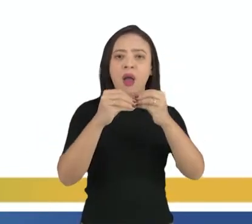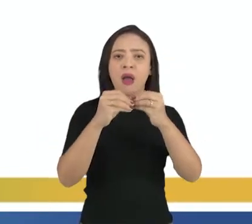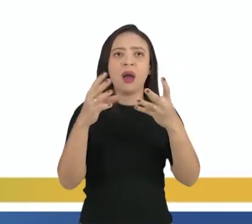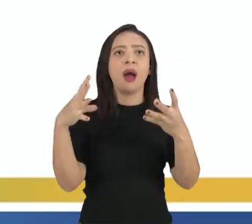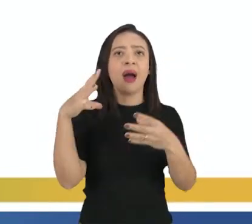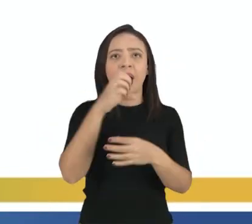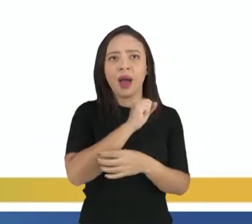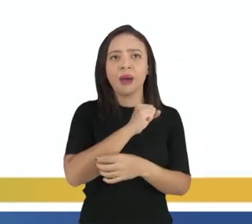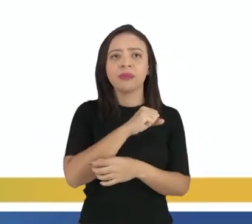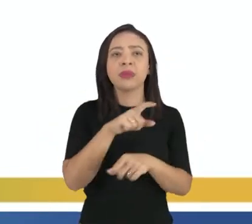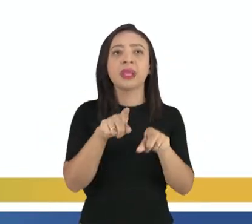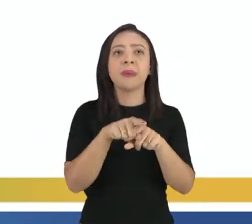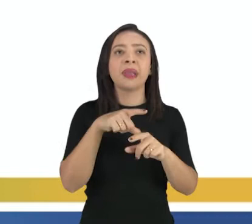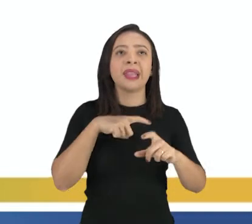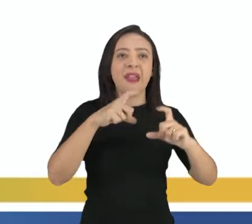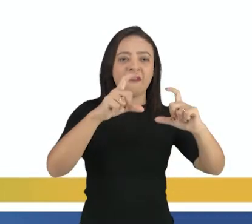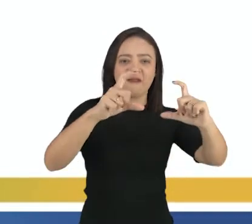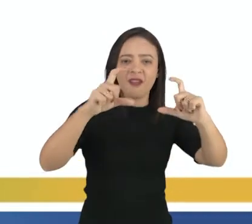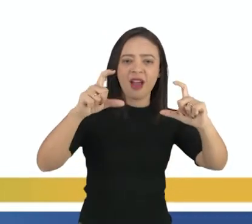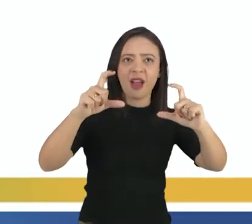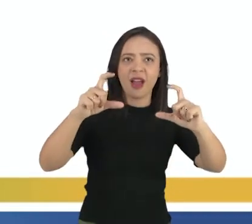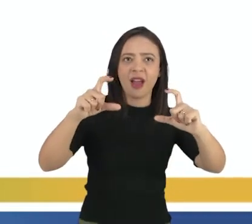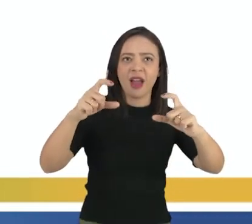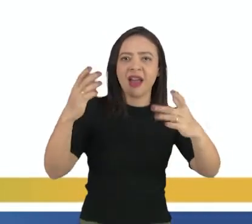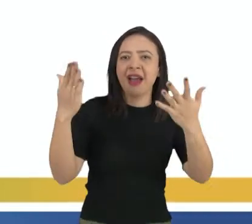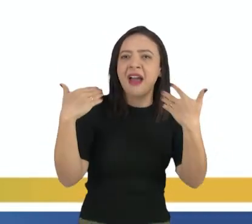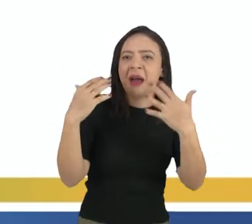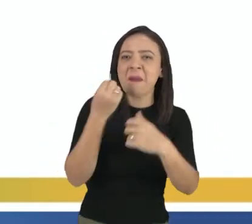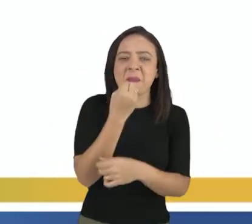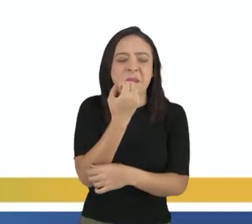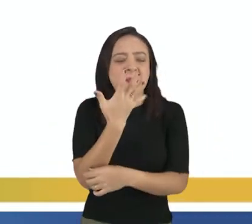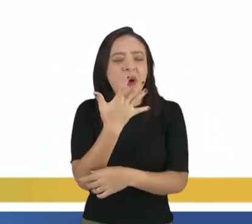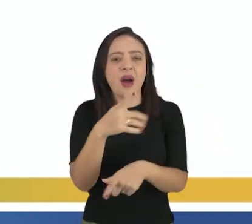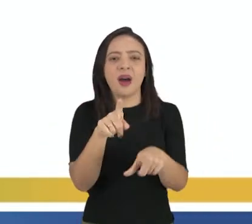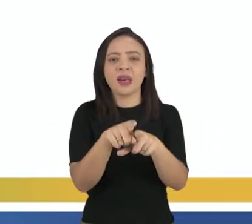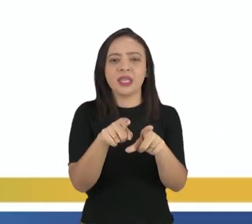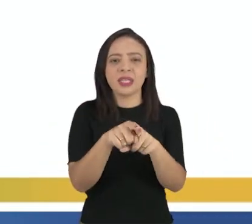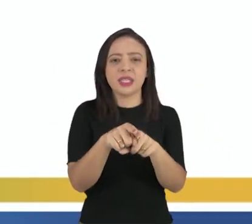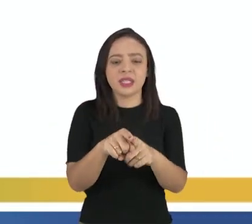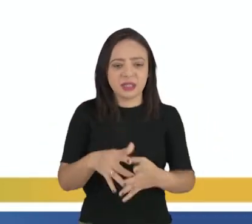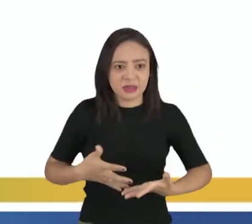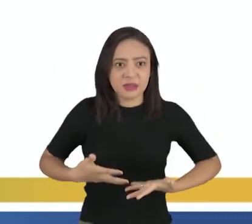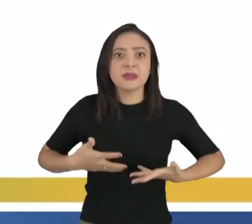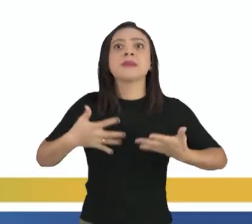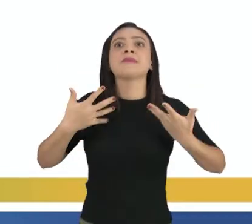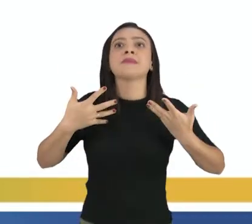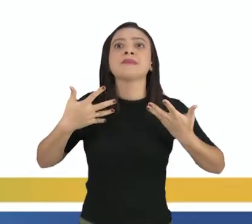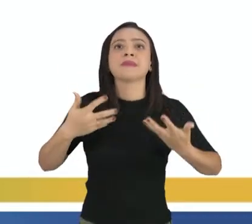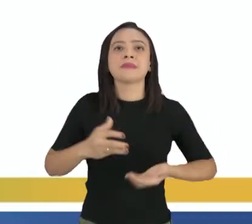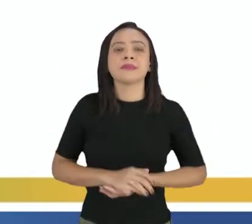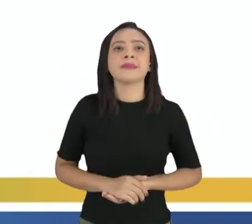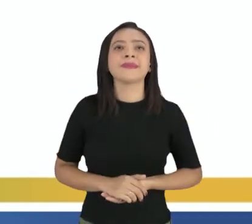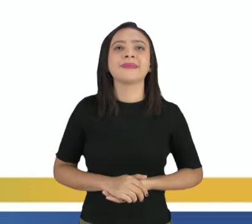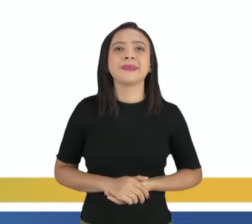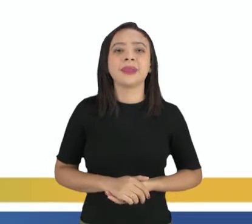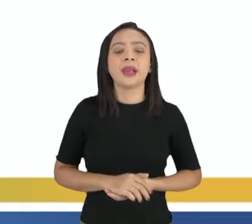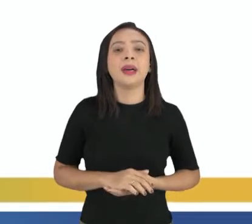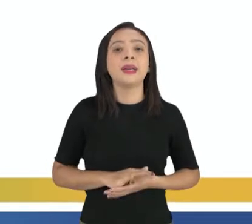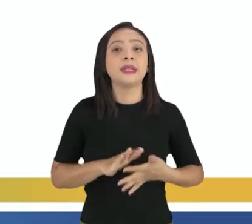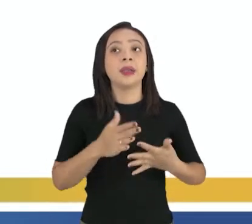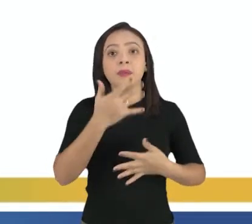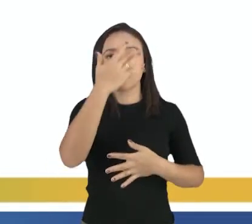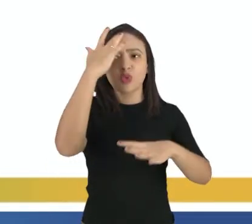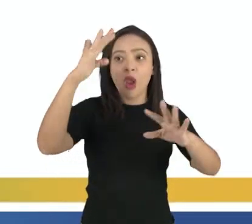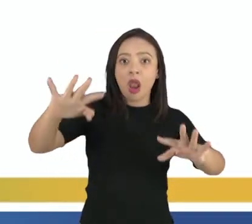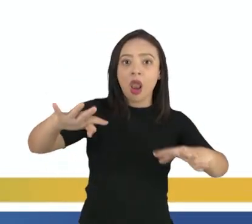o slogan, né? Refrescância e energia. Ele traz a chamada, né?